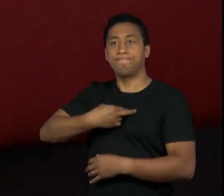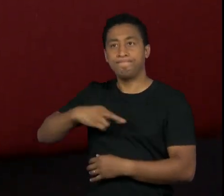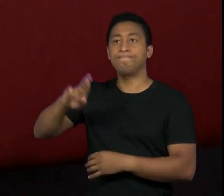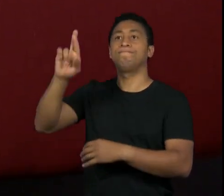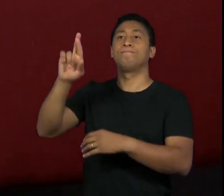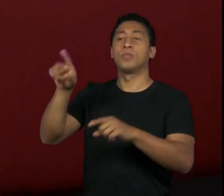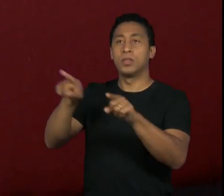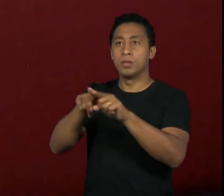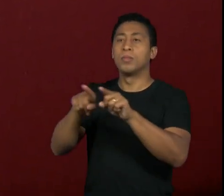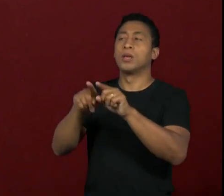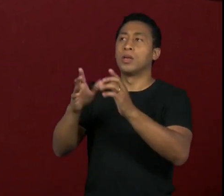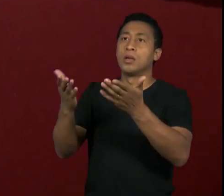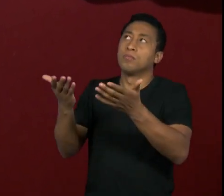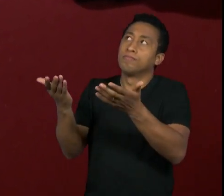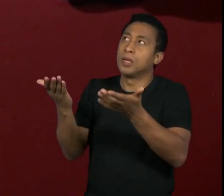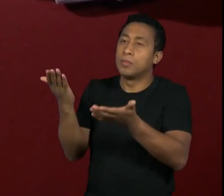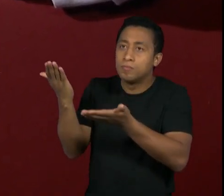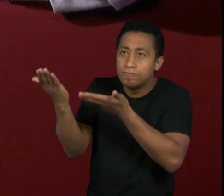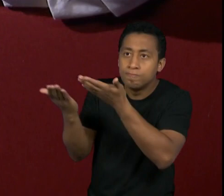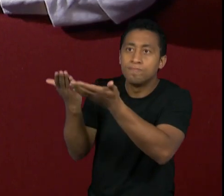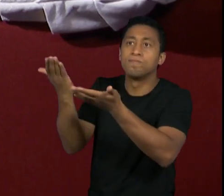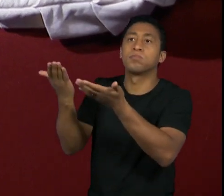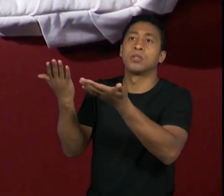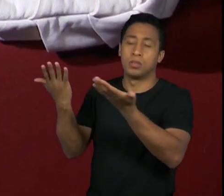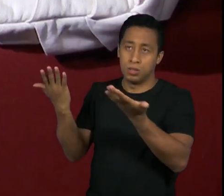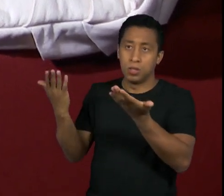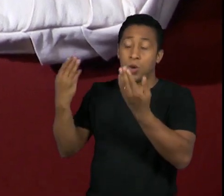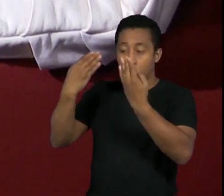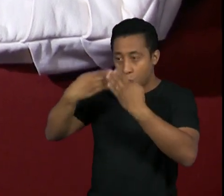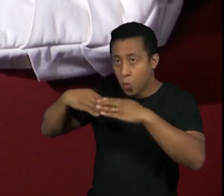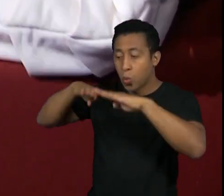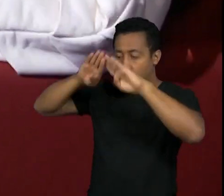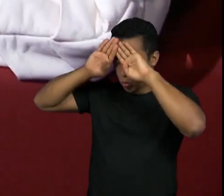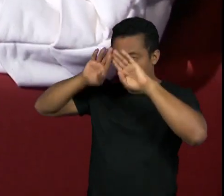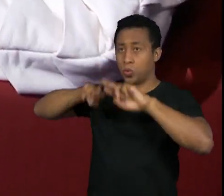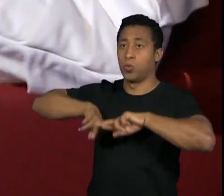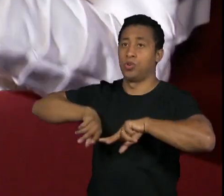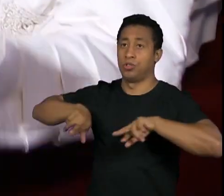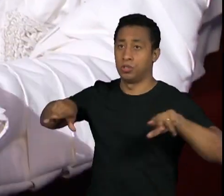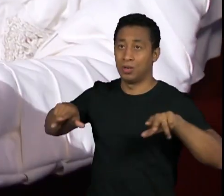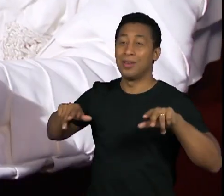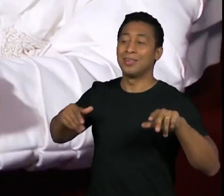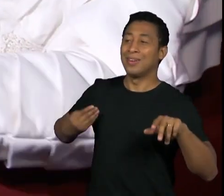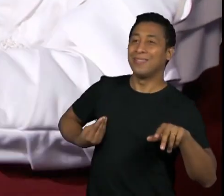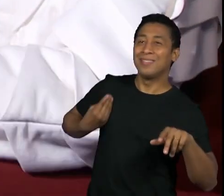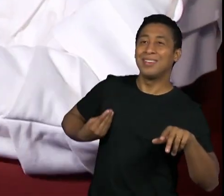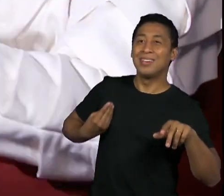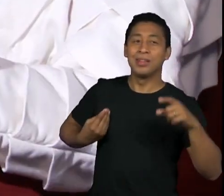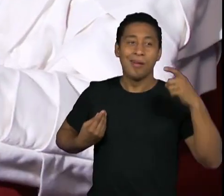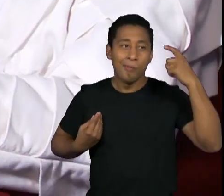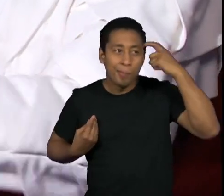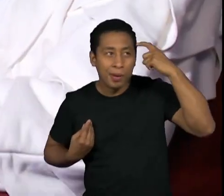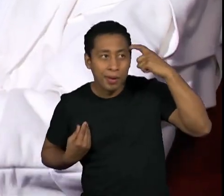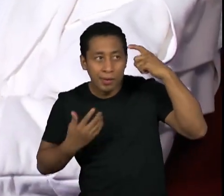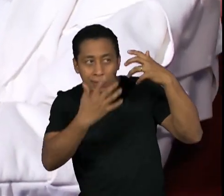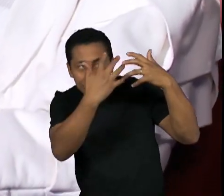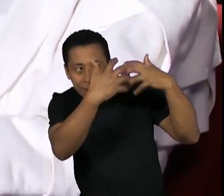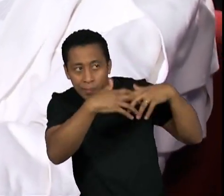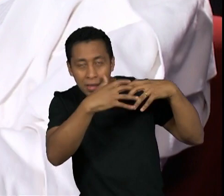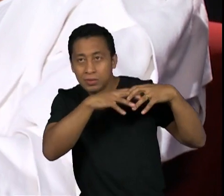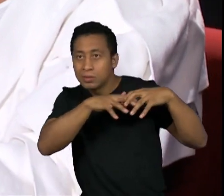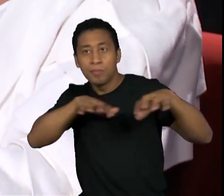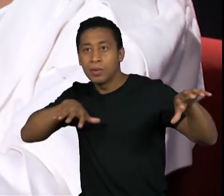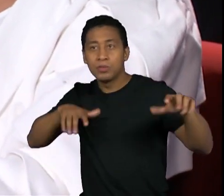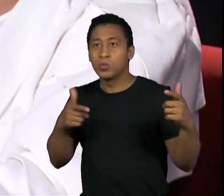culto ao orixá, sabe? Não há separação entre vida, pensamento, enfim.